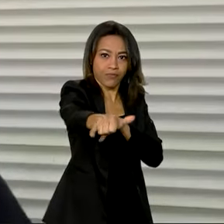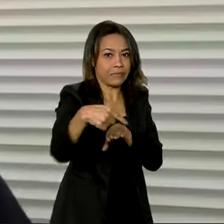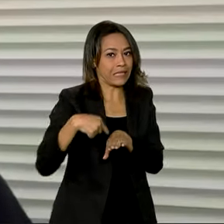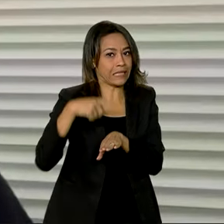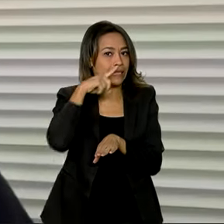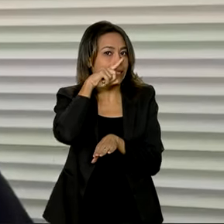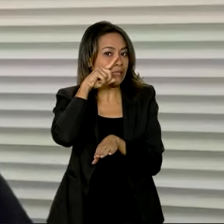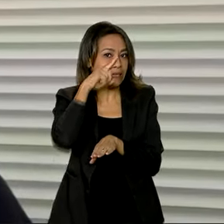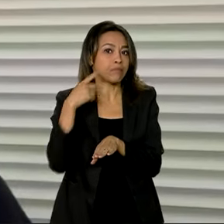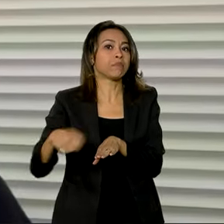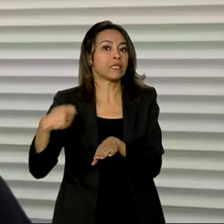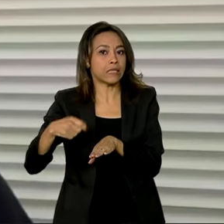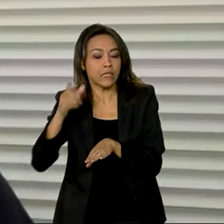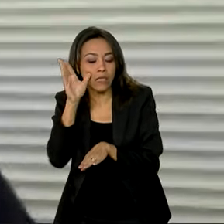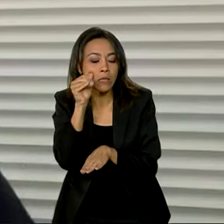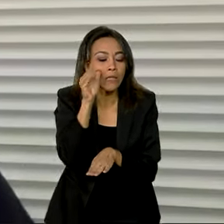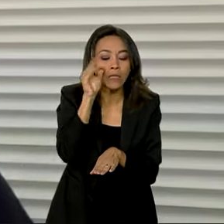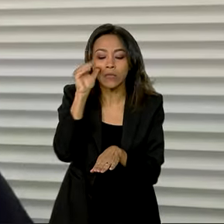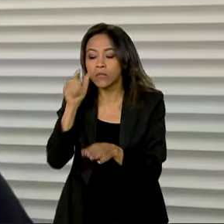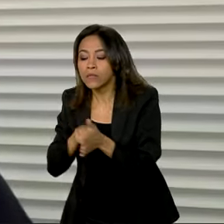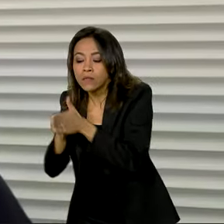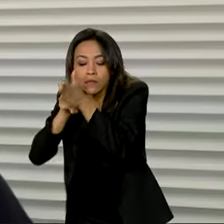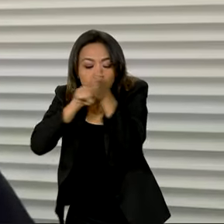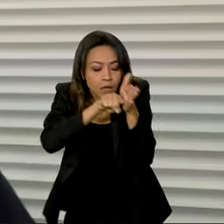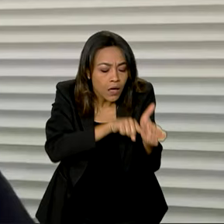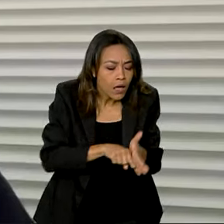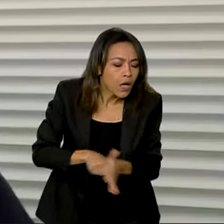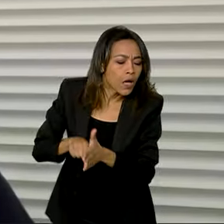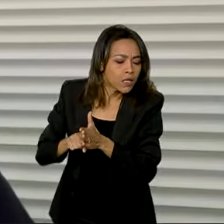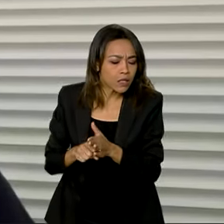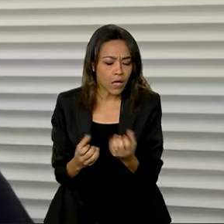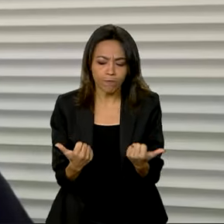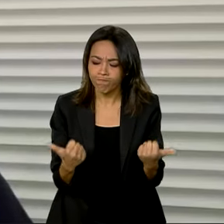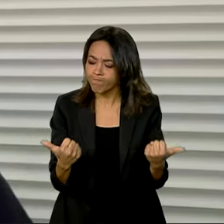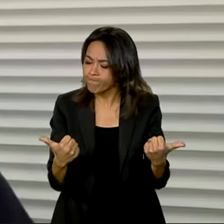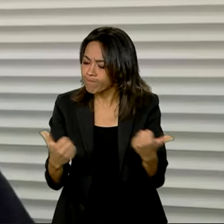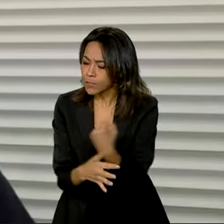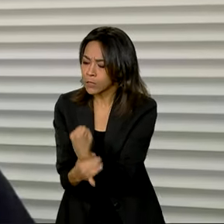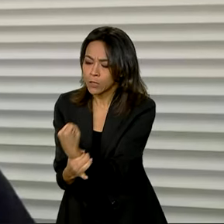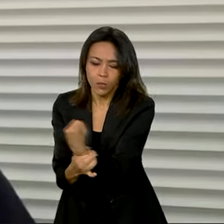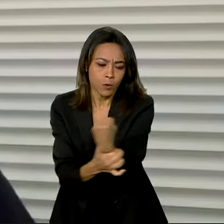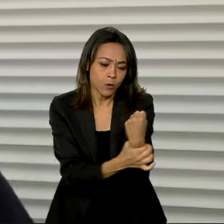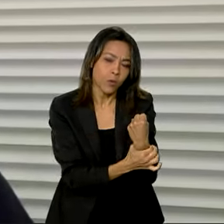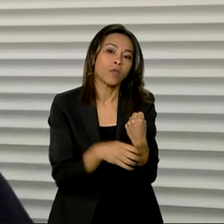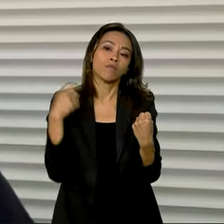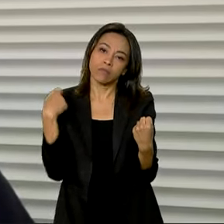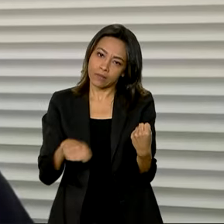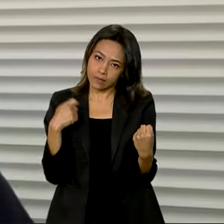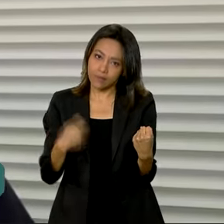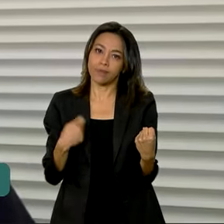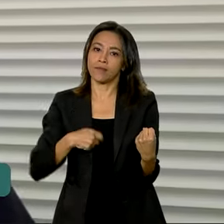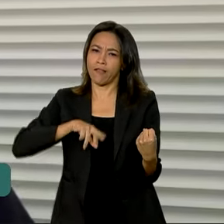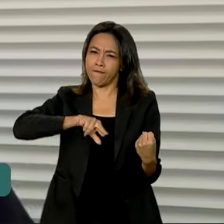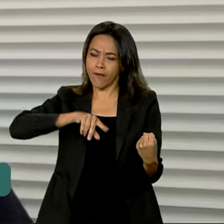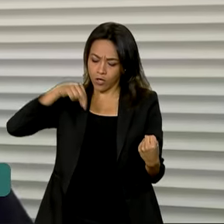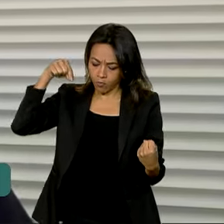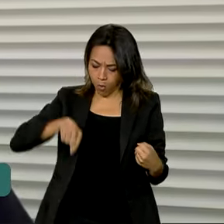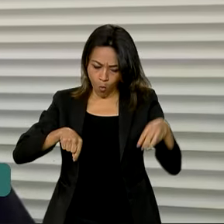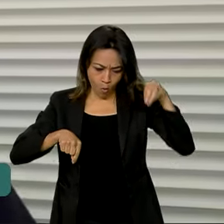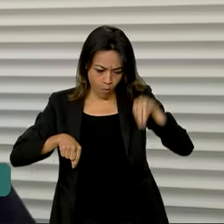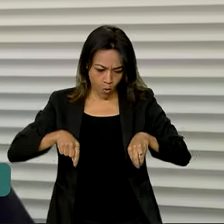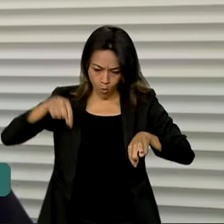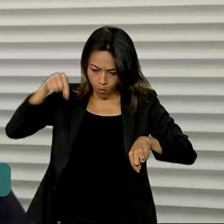fazer essa varredura, essa inspeção. Essa inspeção ela é por rastreamento, então é feita em vários pontos